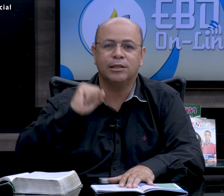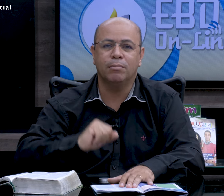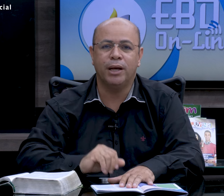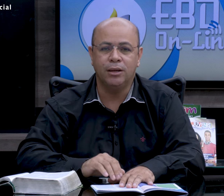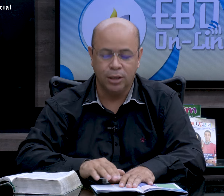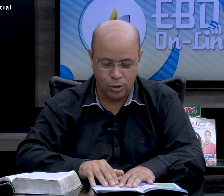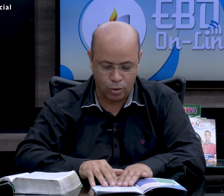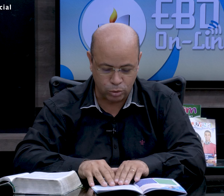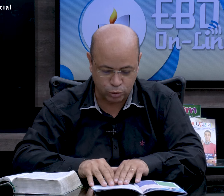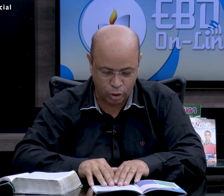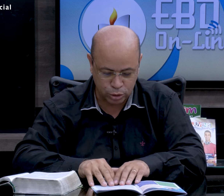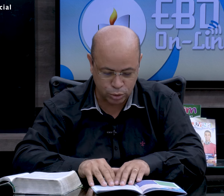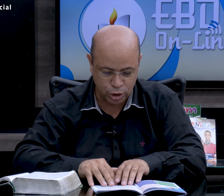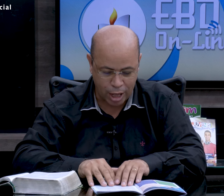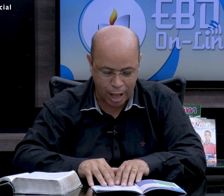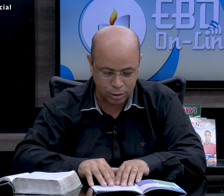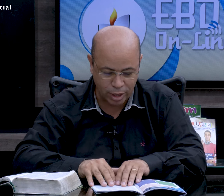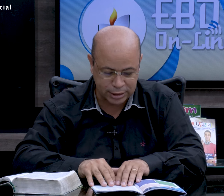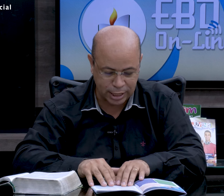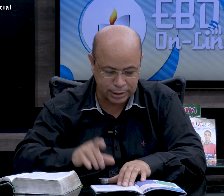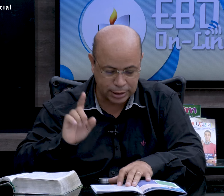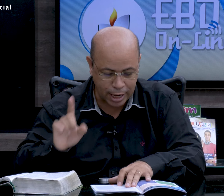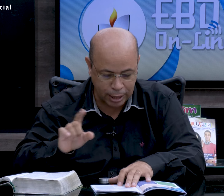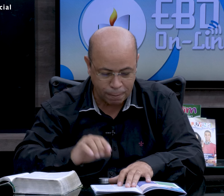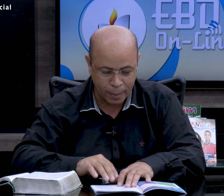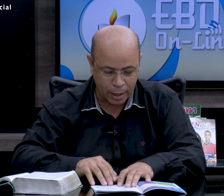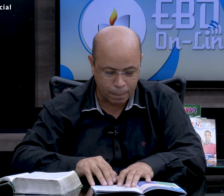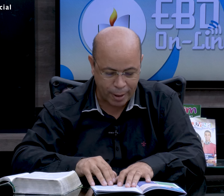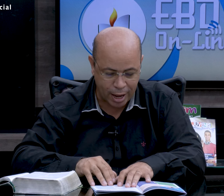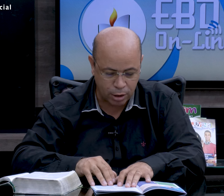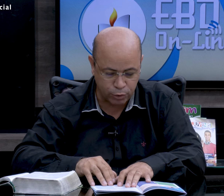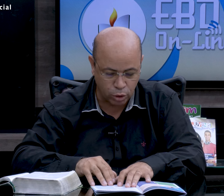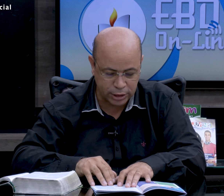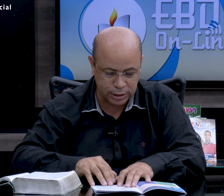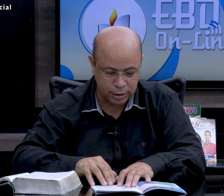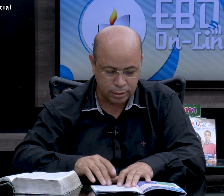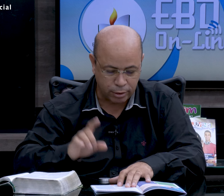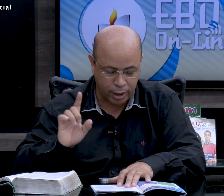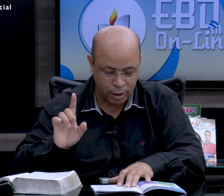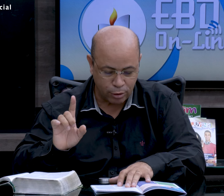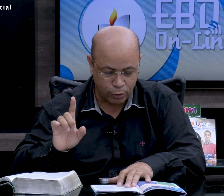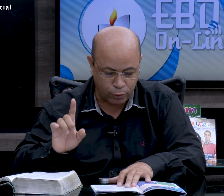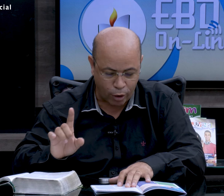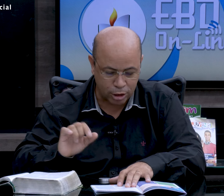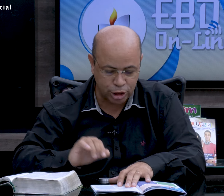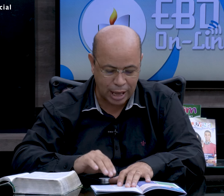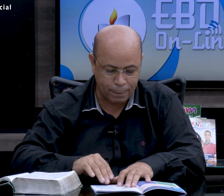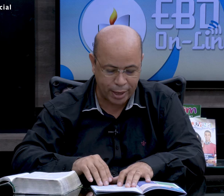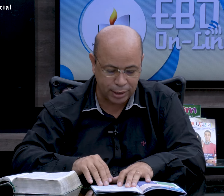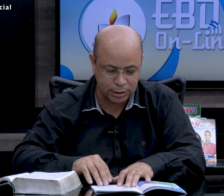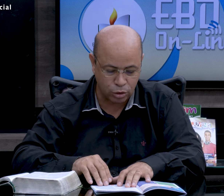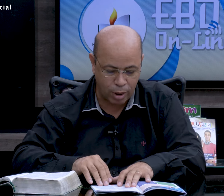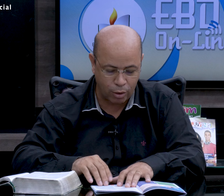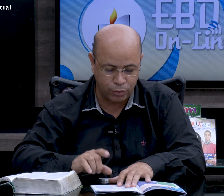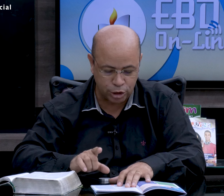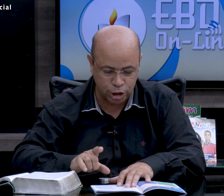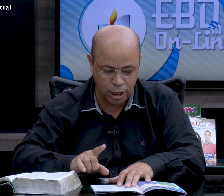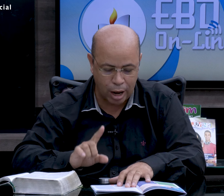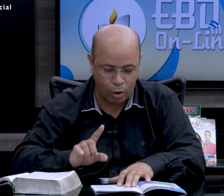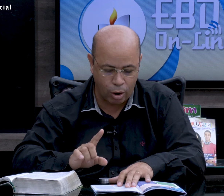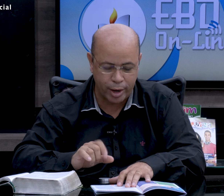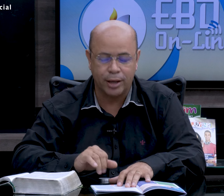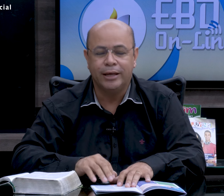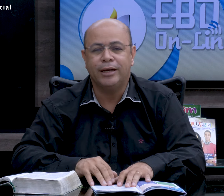trabalha também com os vossos adolescentes E aí parágrafo do n é foge da aparência do Mal